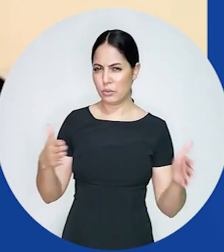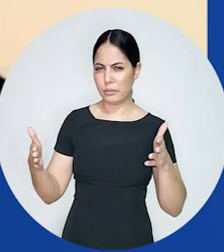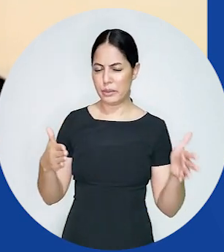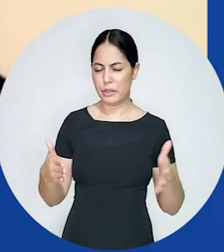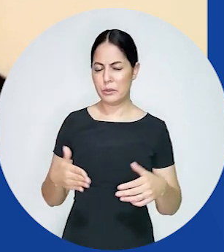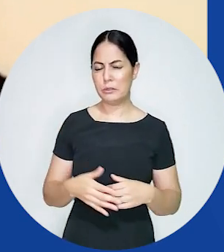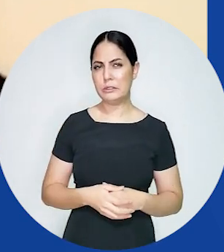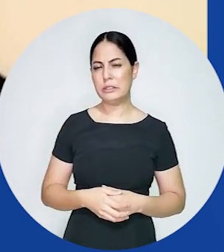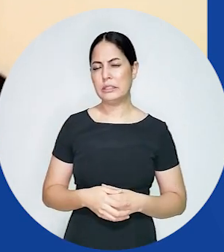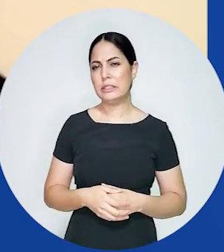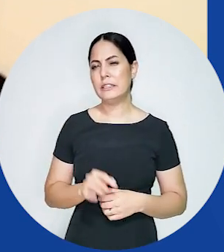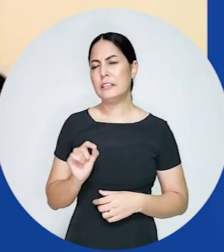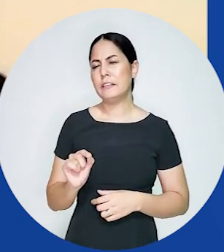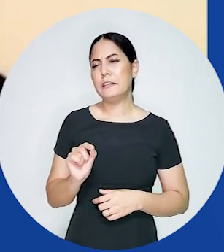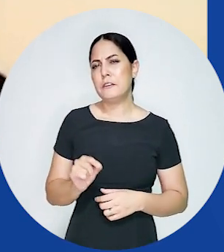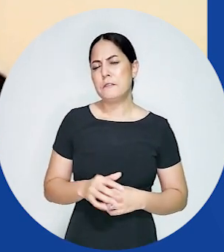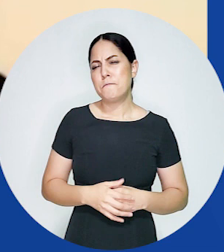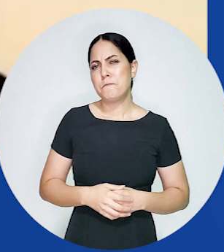OAB